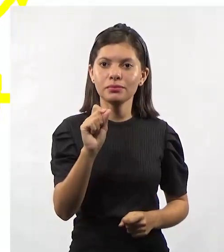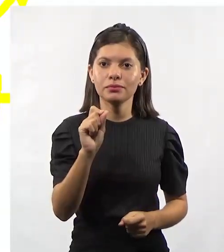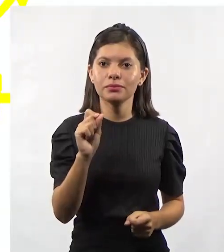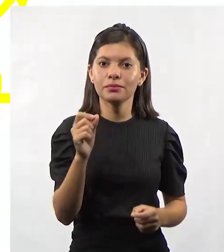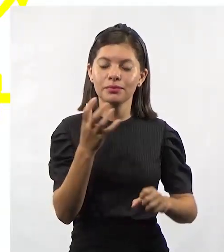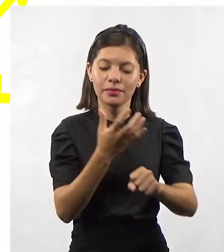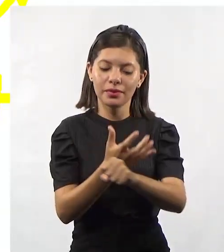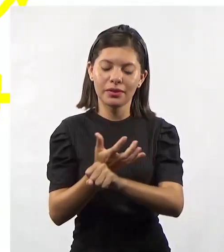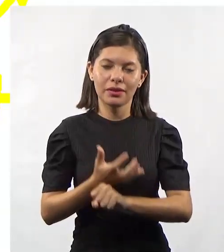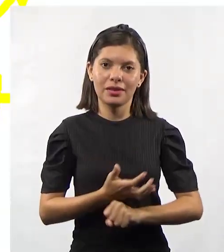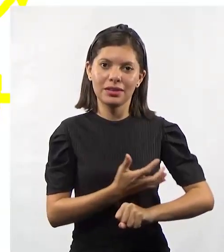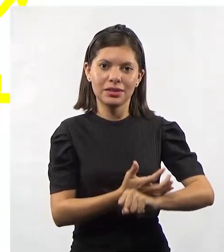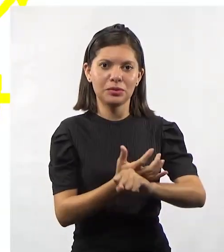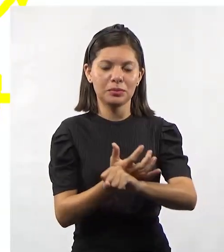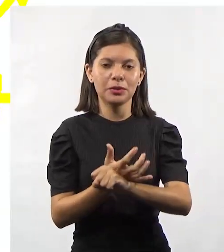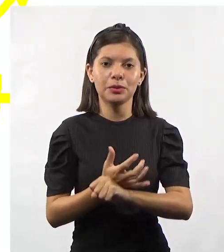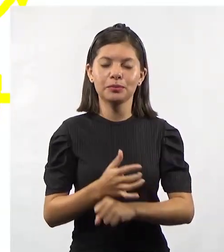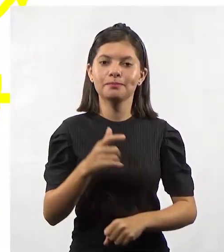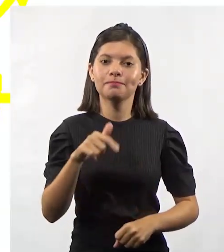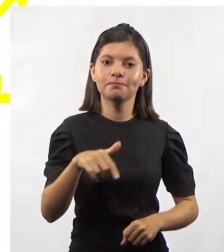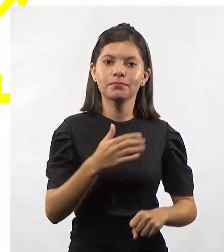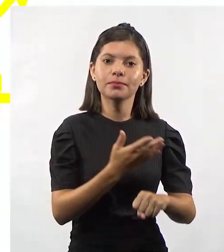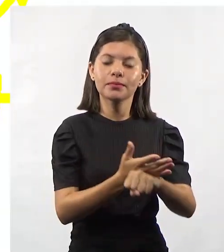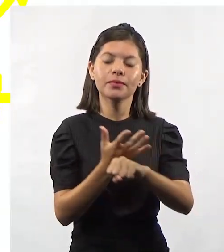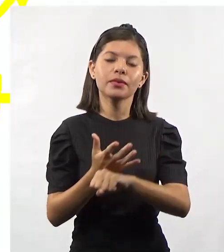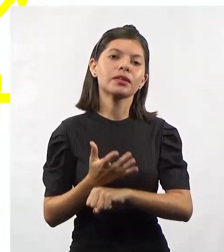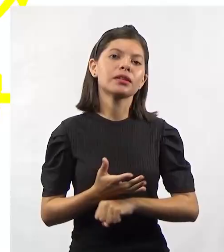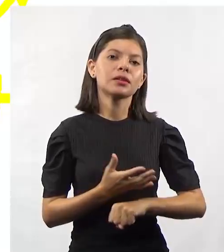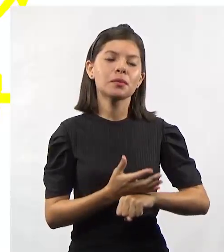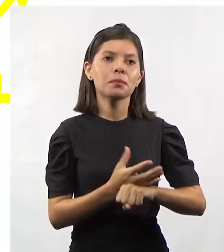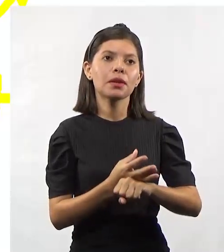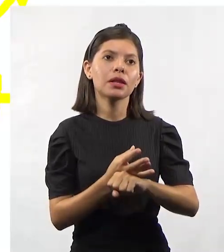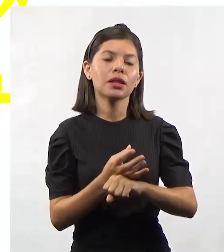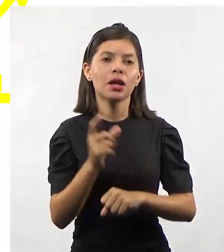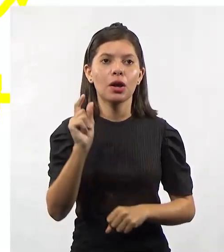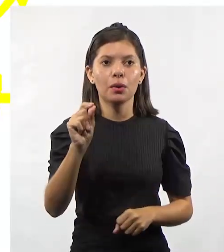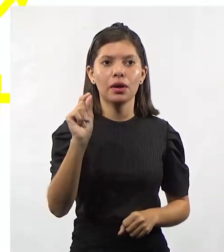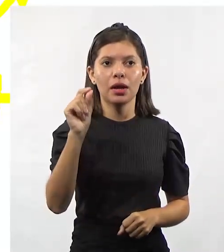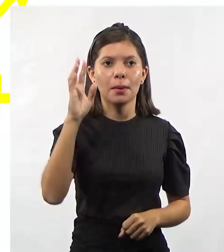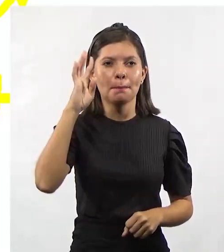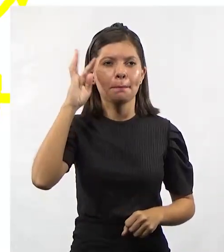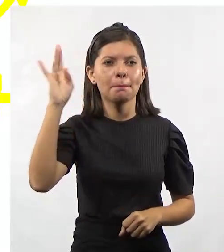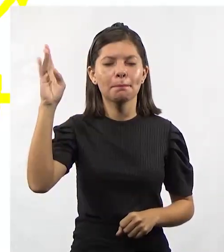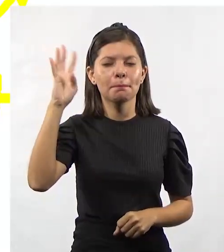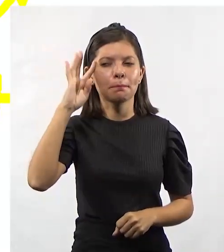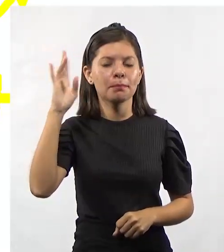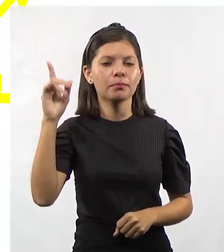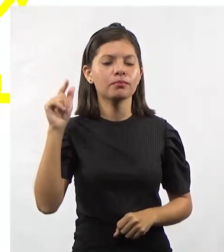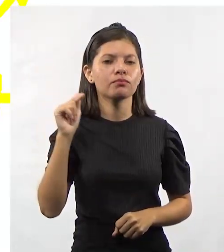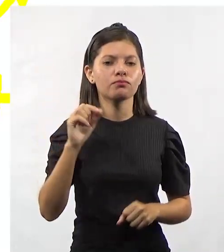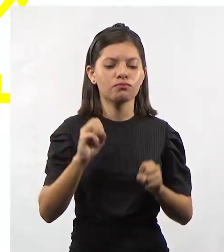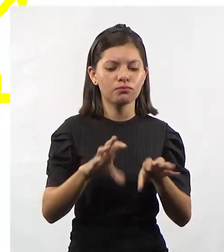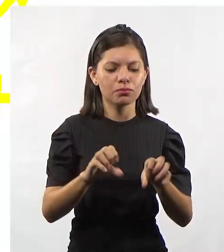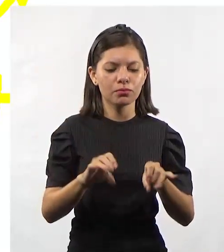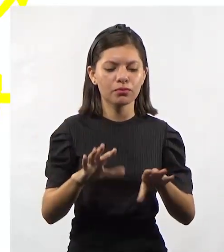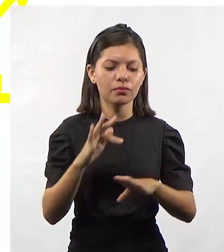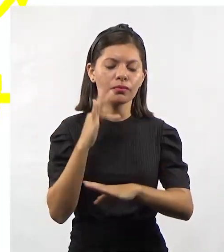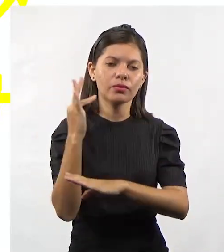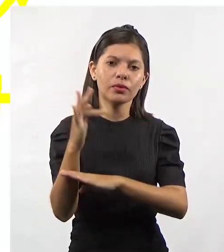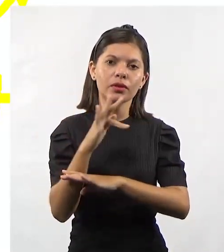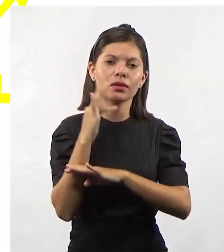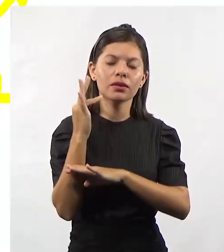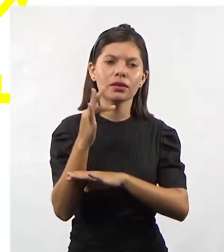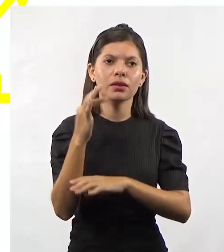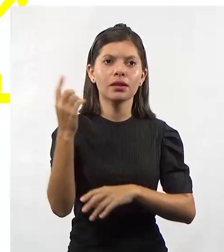da nossa disciplina, né? Então, a nossa disciplina, ela propõe que a gente pense essa educação formal, que a